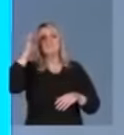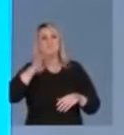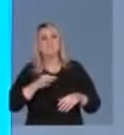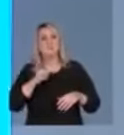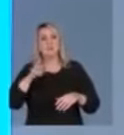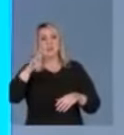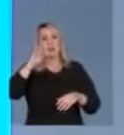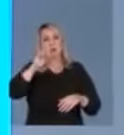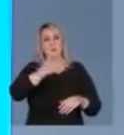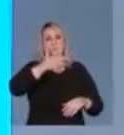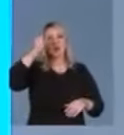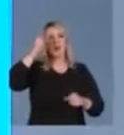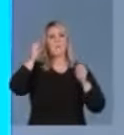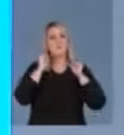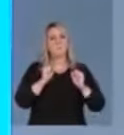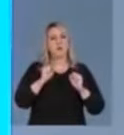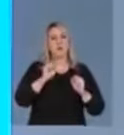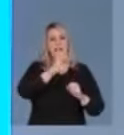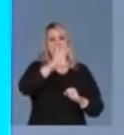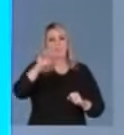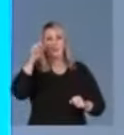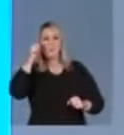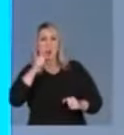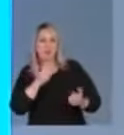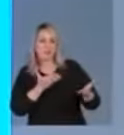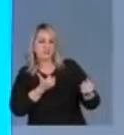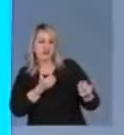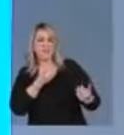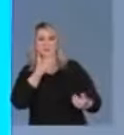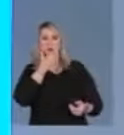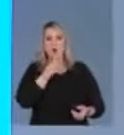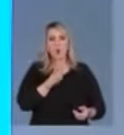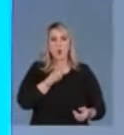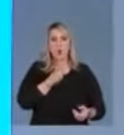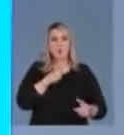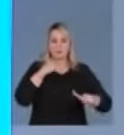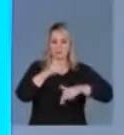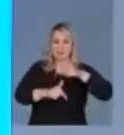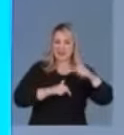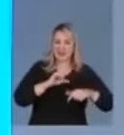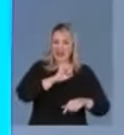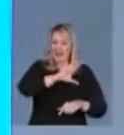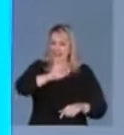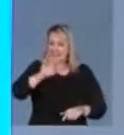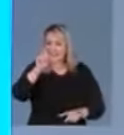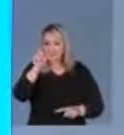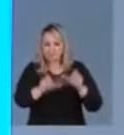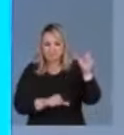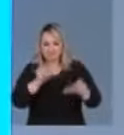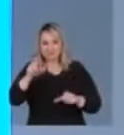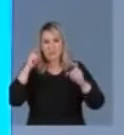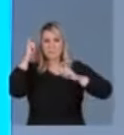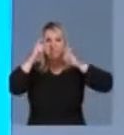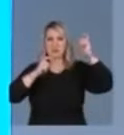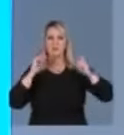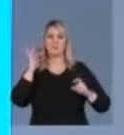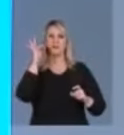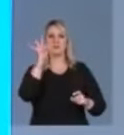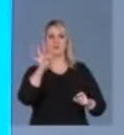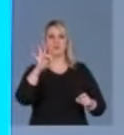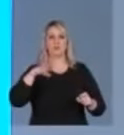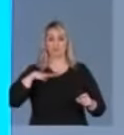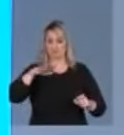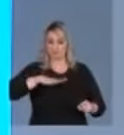rio pode ser muito melhor para cada mulher para cada jovem para cada homem para cada trabalhador para cada pessoa que se preocupa com o futuro da